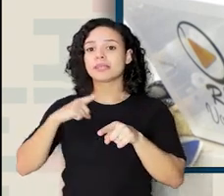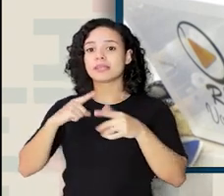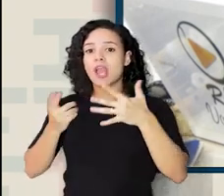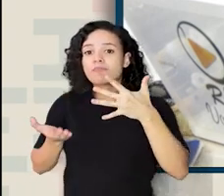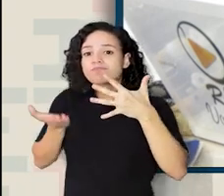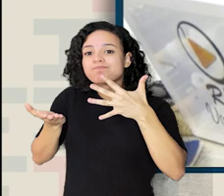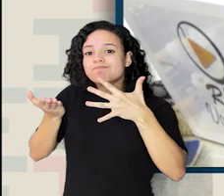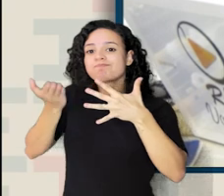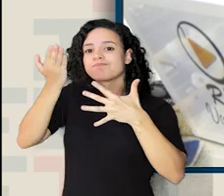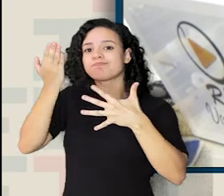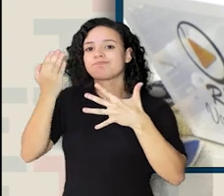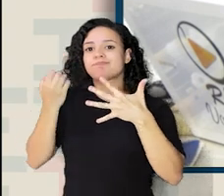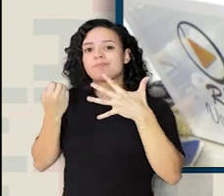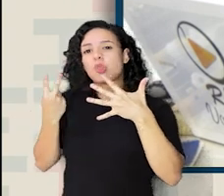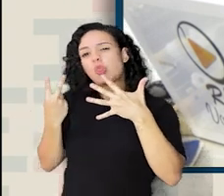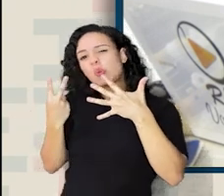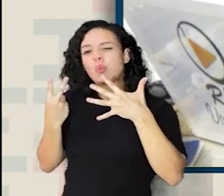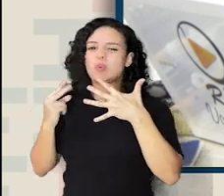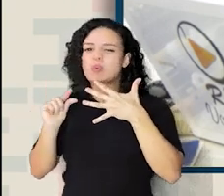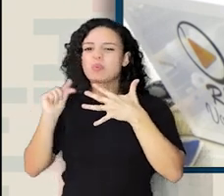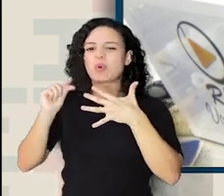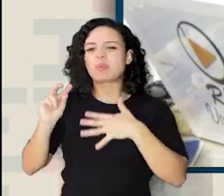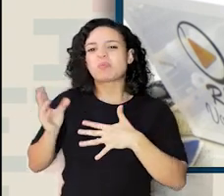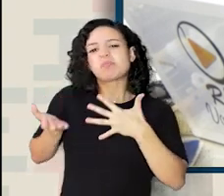E ela também vai mais de 2 oitavas.